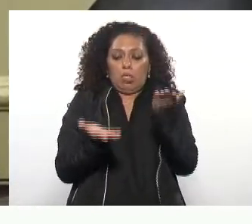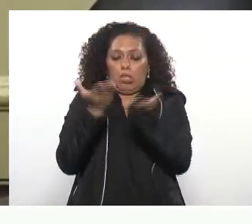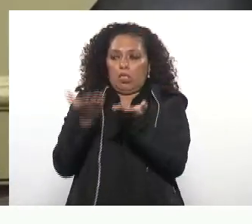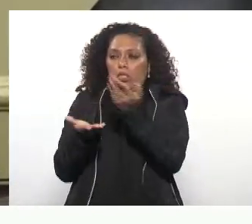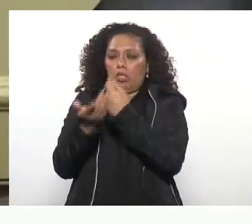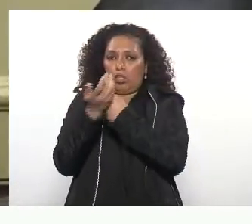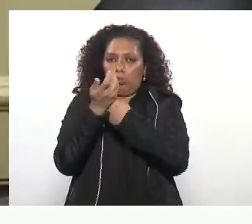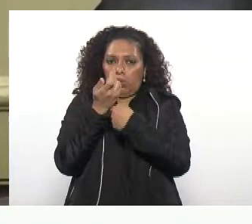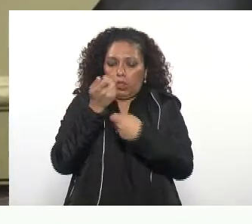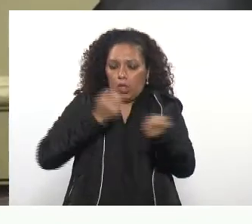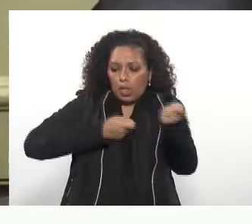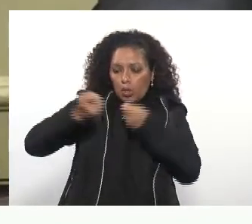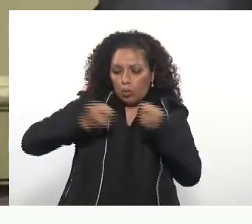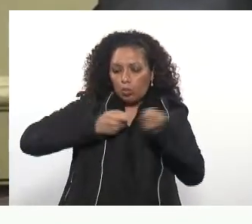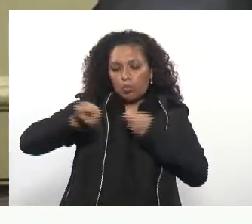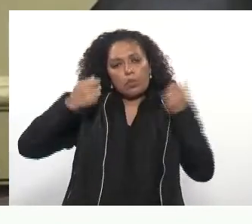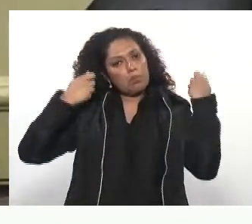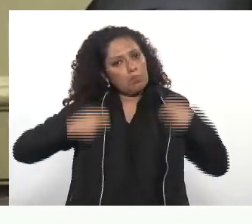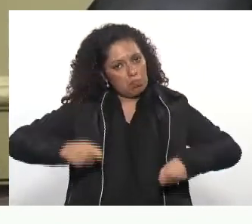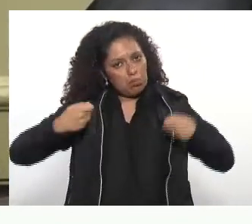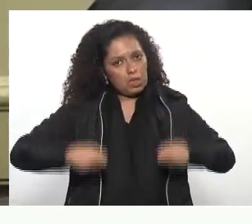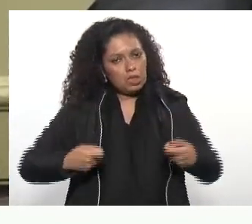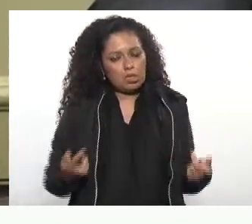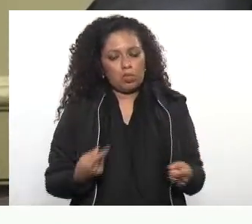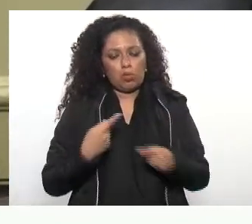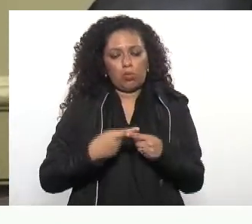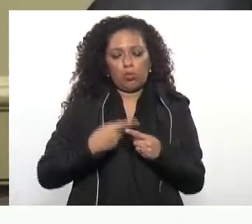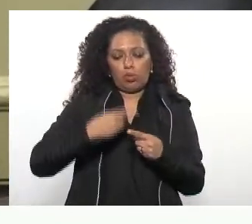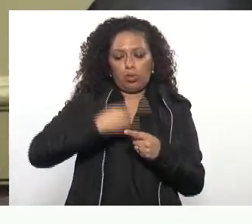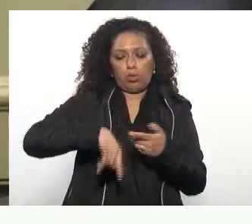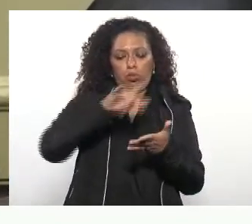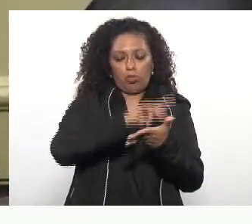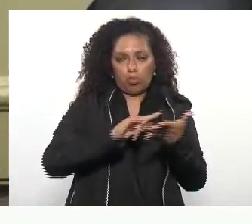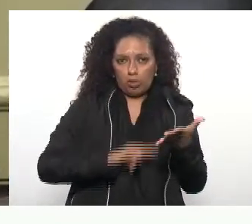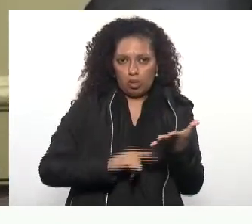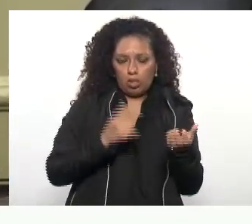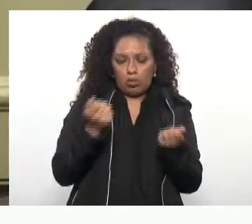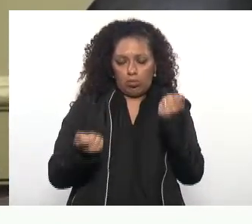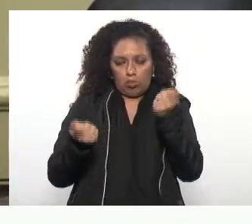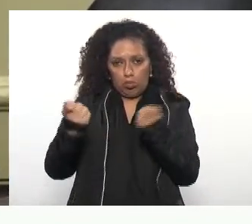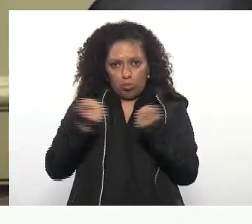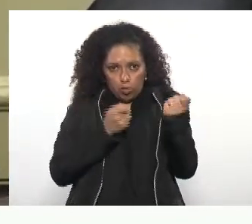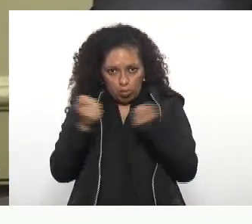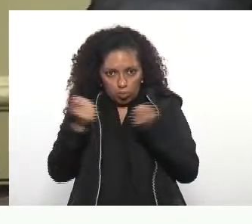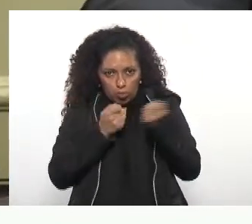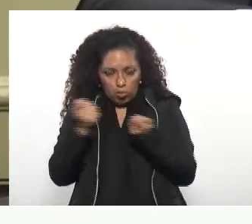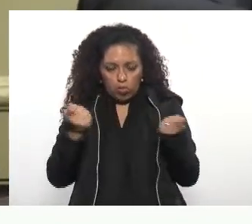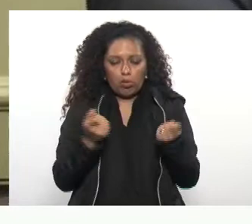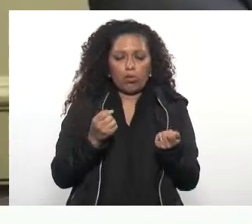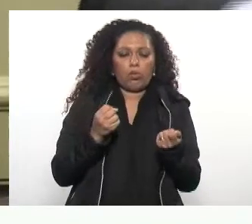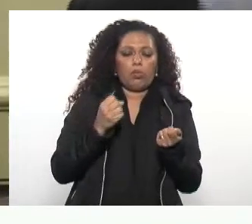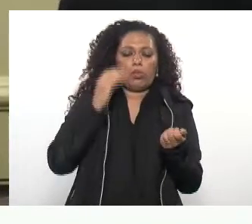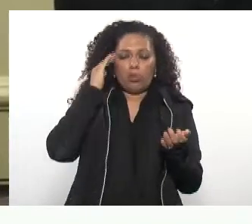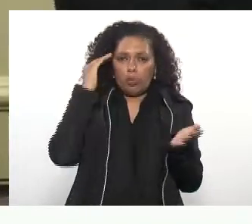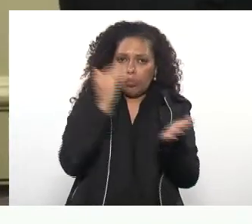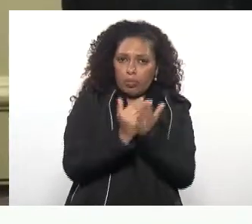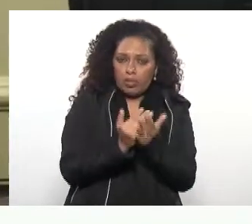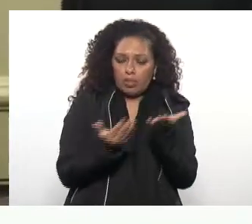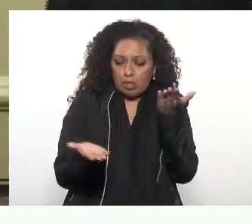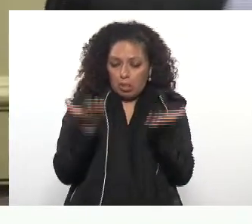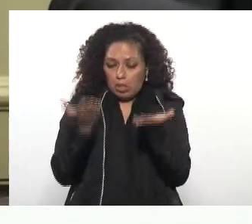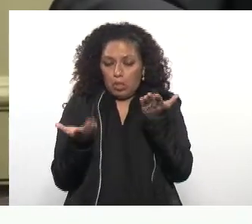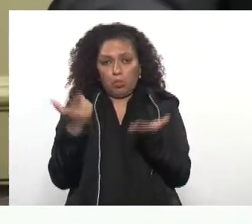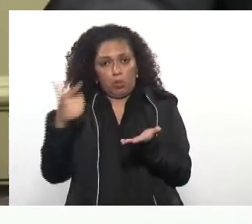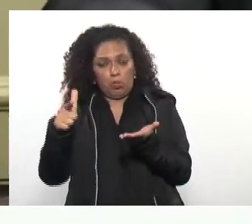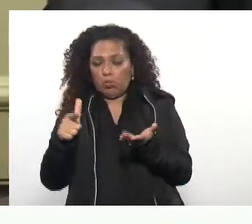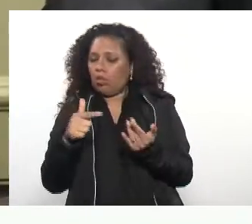é indispensável para que se possa adimplir o contrato, porque sem ele fica impossível dar cumprimento. Todos cobram